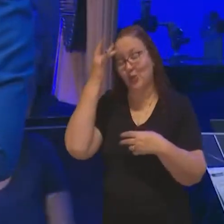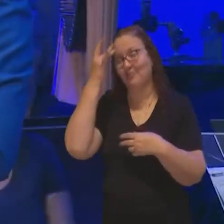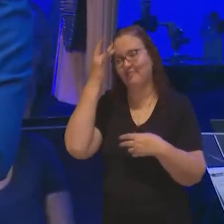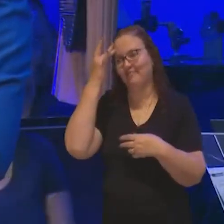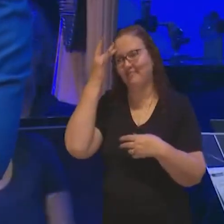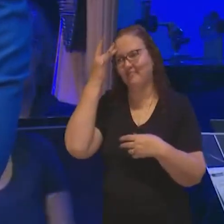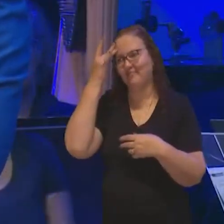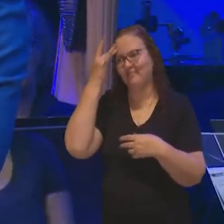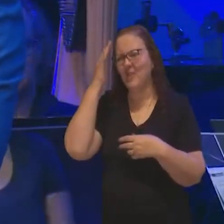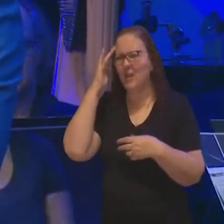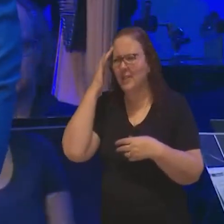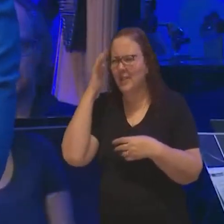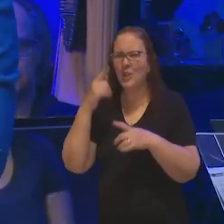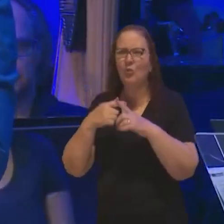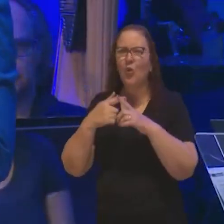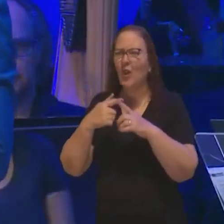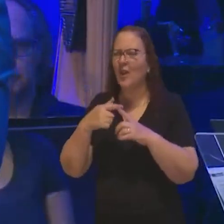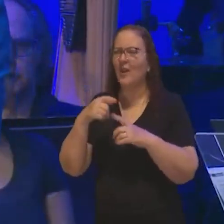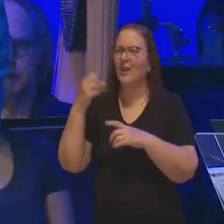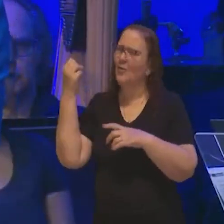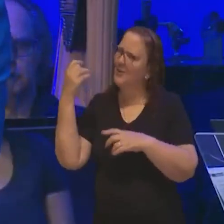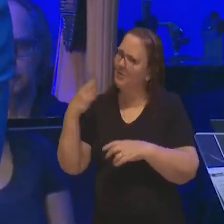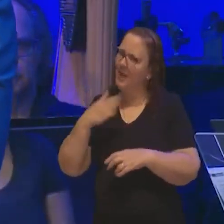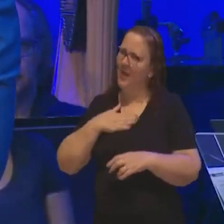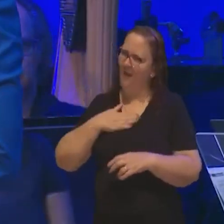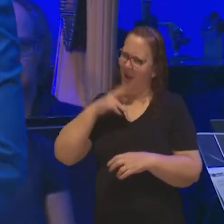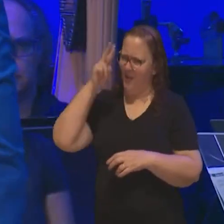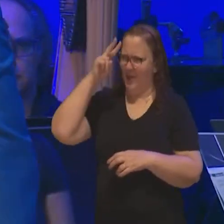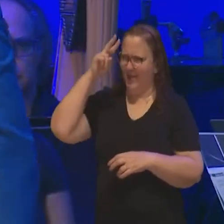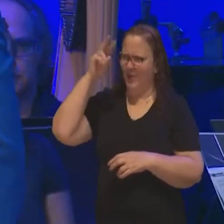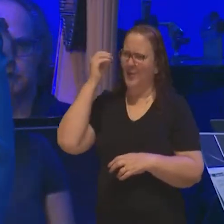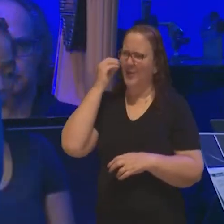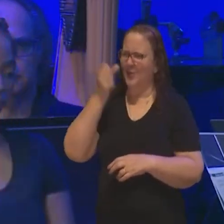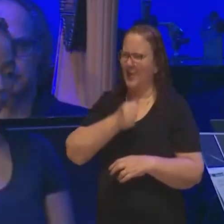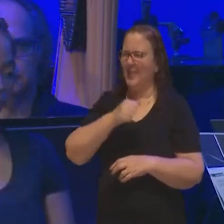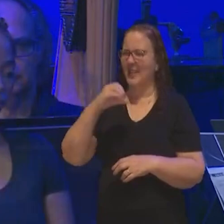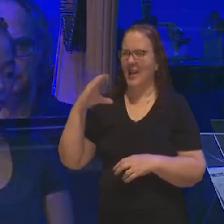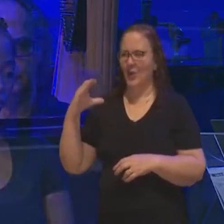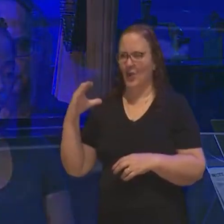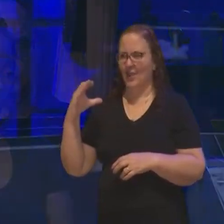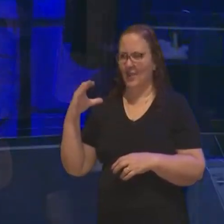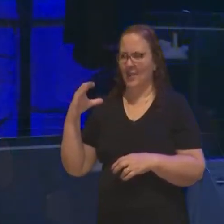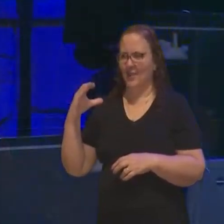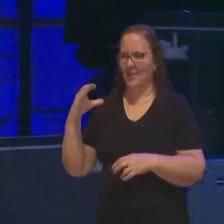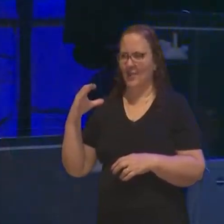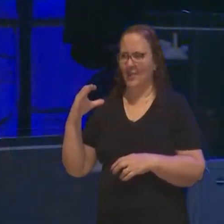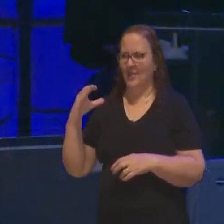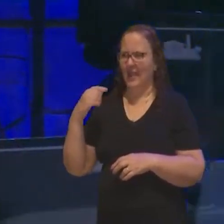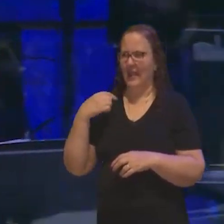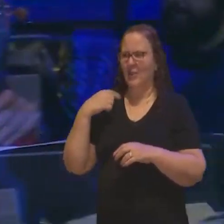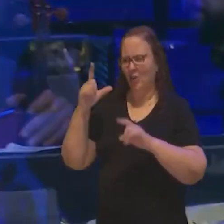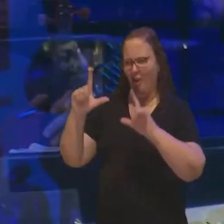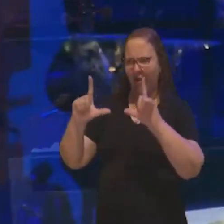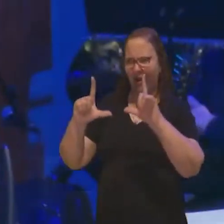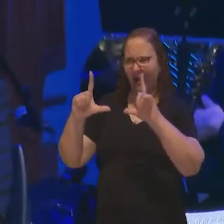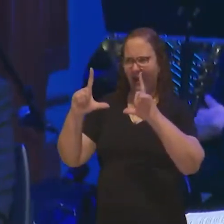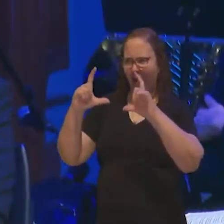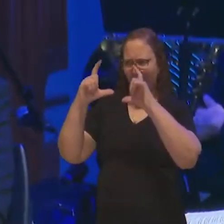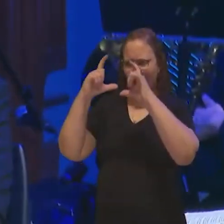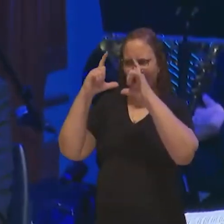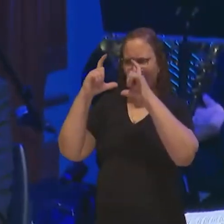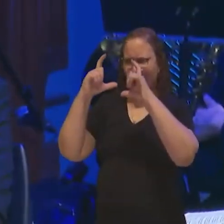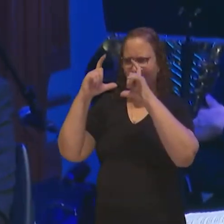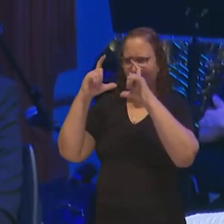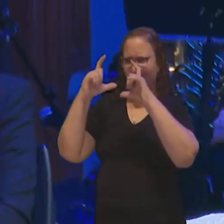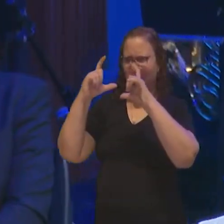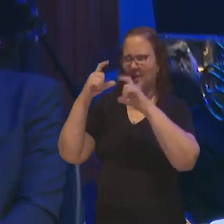contei esta história da minha fotografia, que eu não estava naquele momento? Como que aquilo provocou um arrependimento em mim? Que não é que eu fiz uma